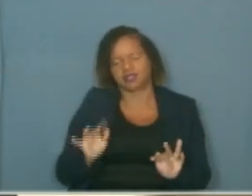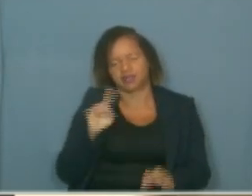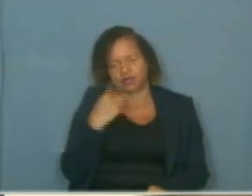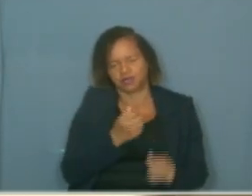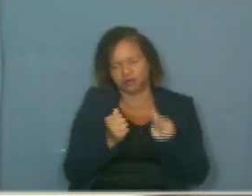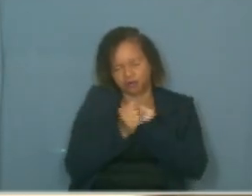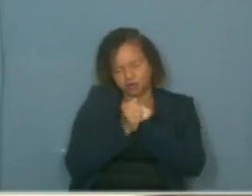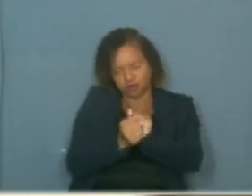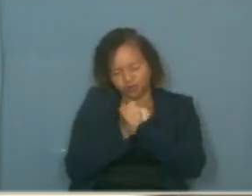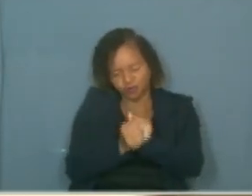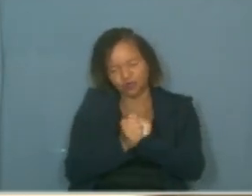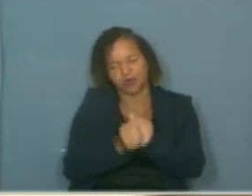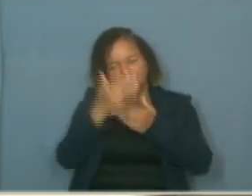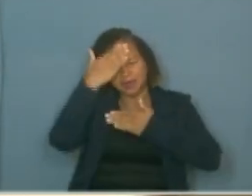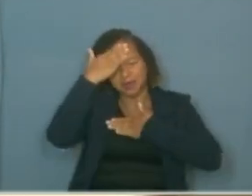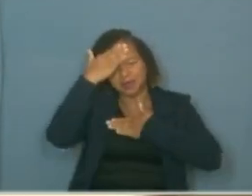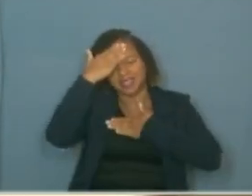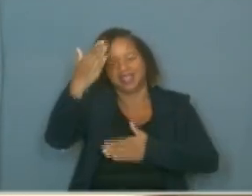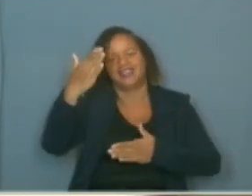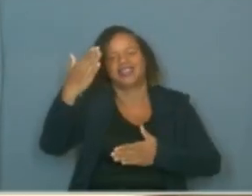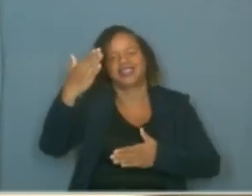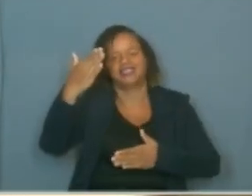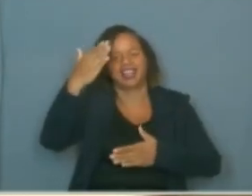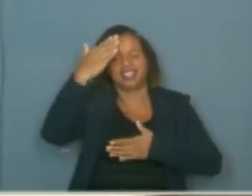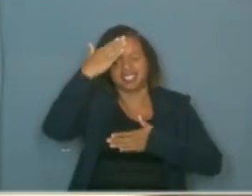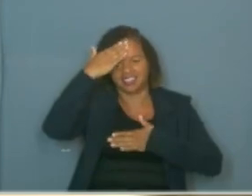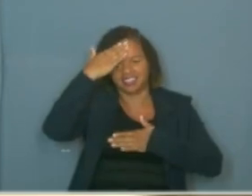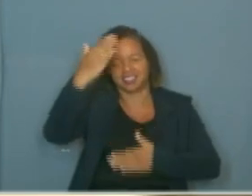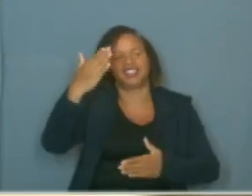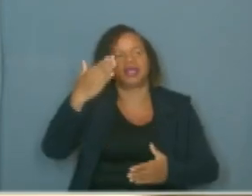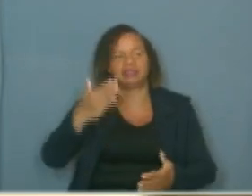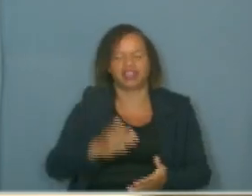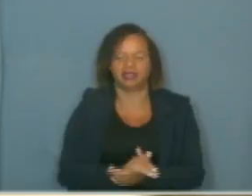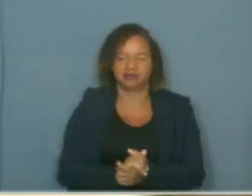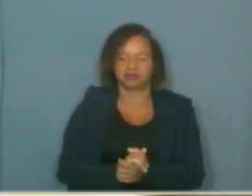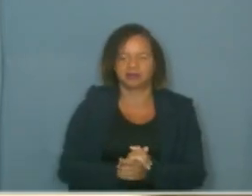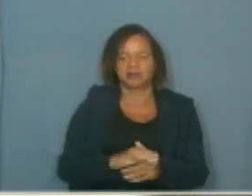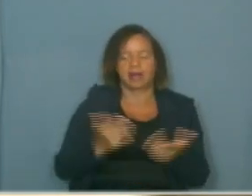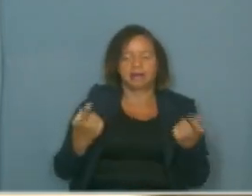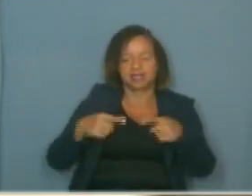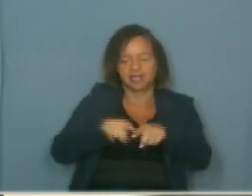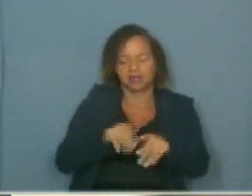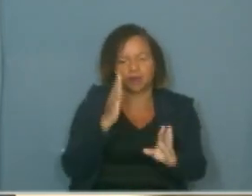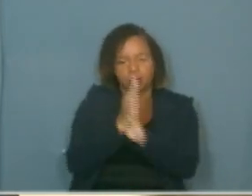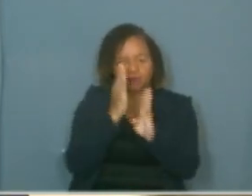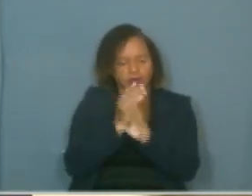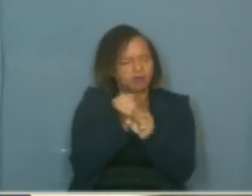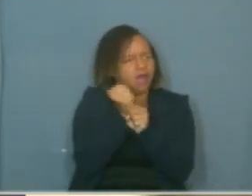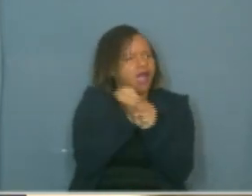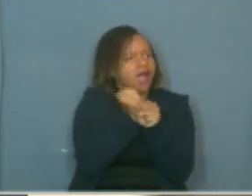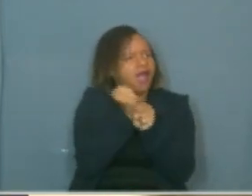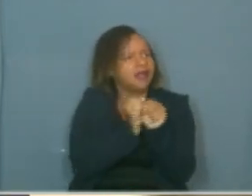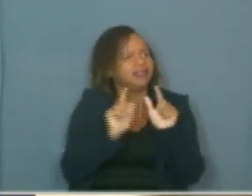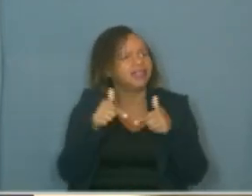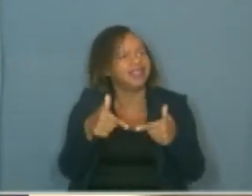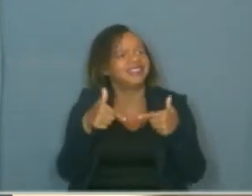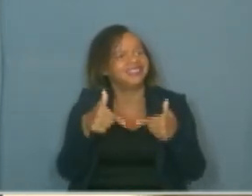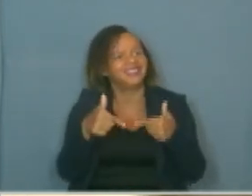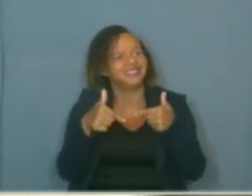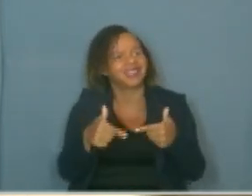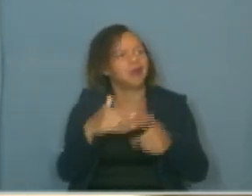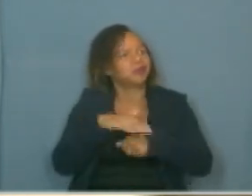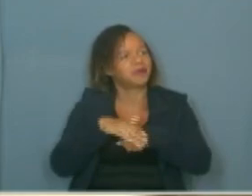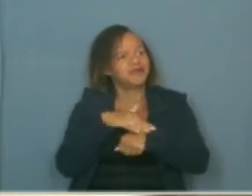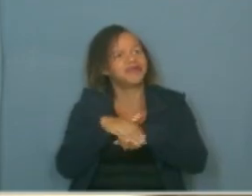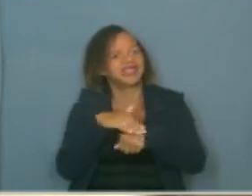estamos juntos, gente. Muito obrigado pela parceria com quem encontrei. Foram muitos anos de luta, foi muita conversa, foi